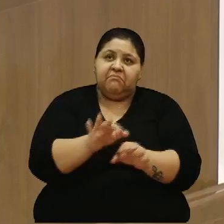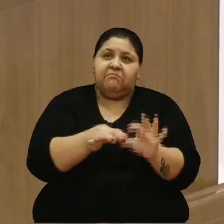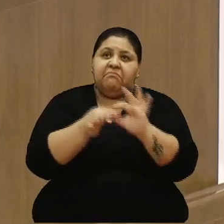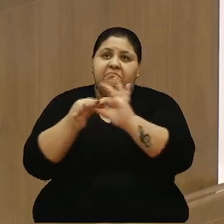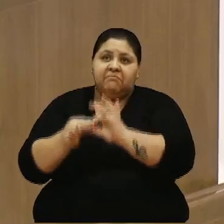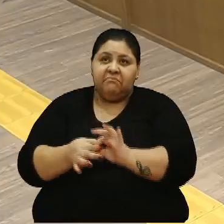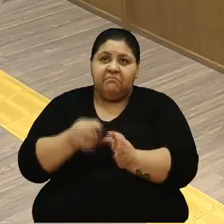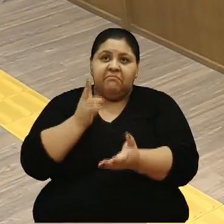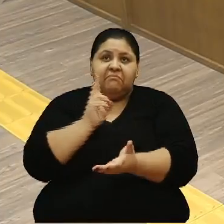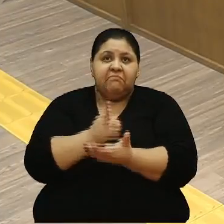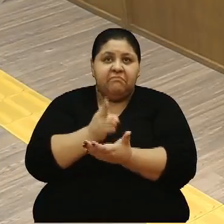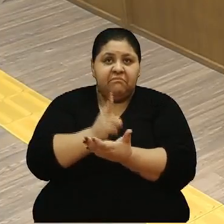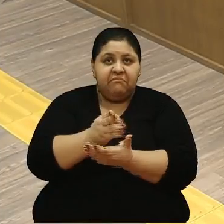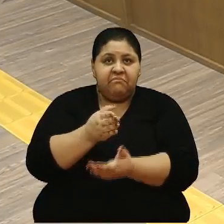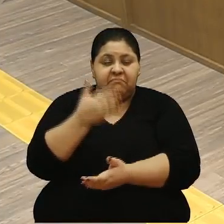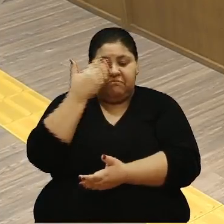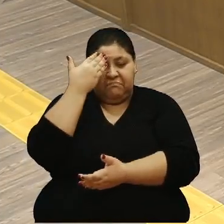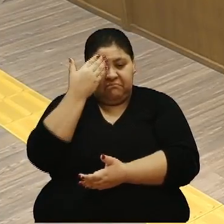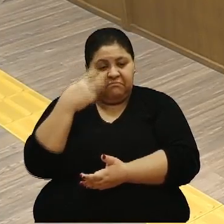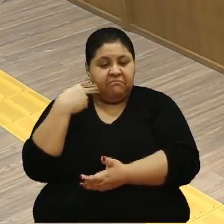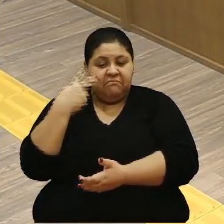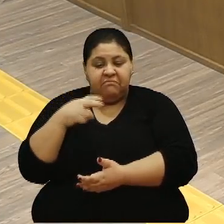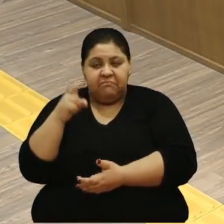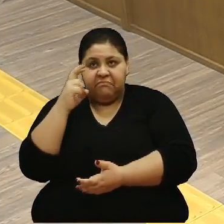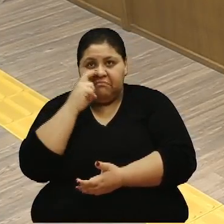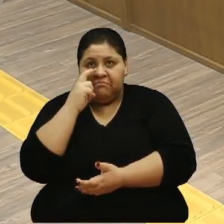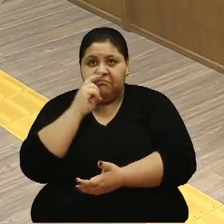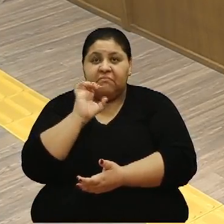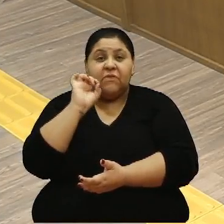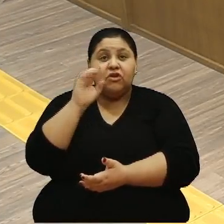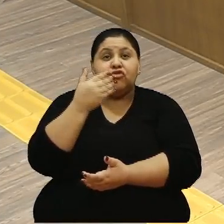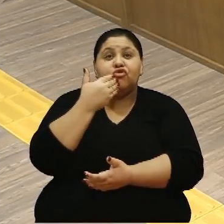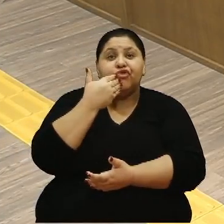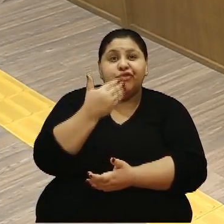sempre. Obrigado, vereadora Andressa Malma. Só vou pedir aos colegas se atenderem.